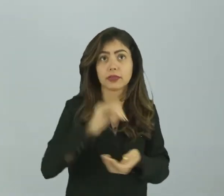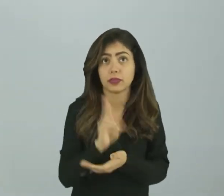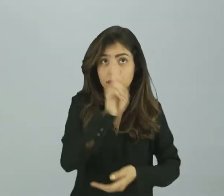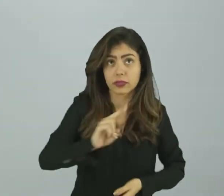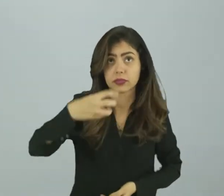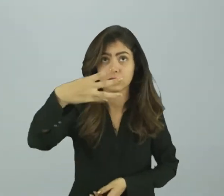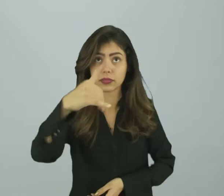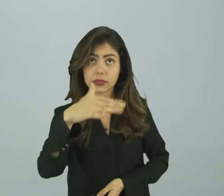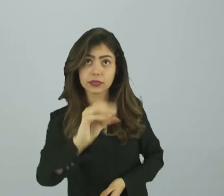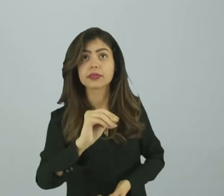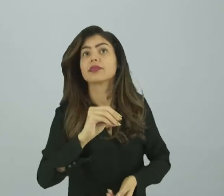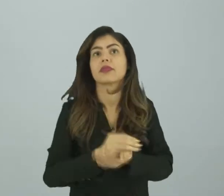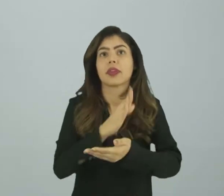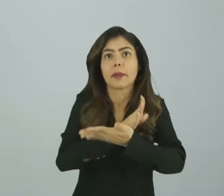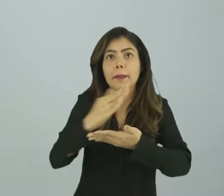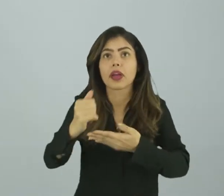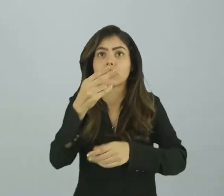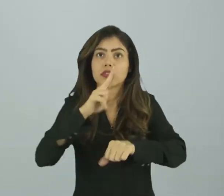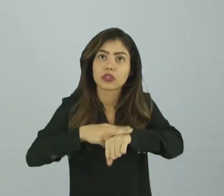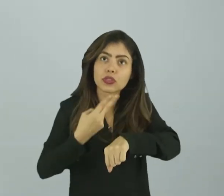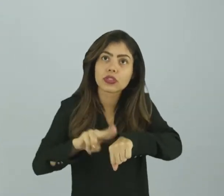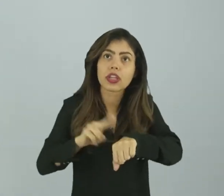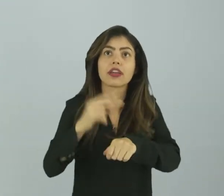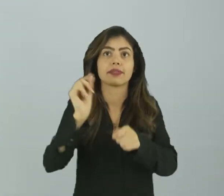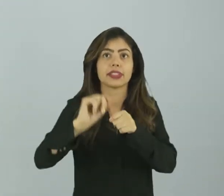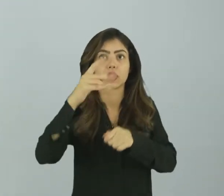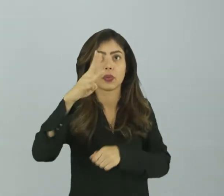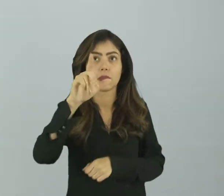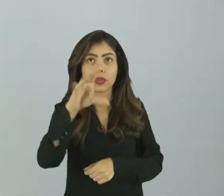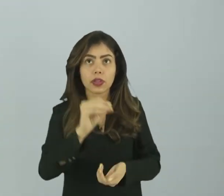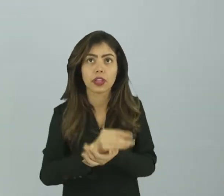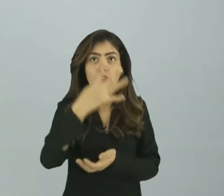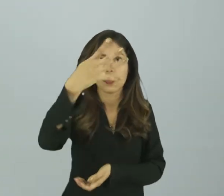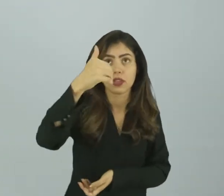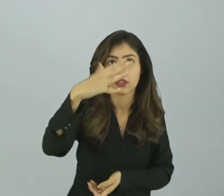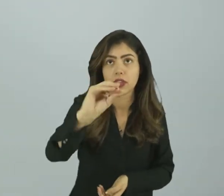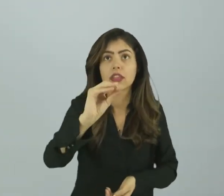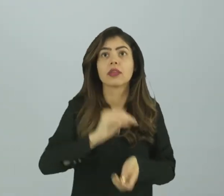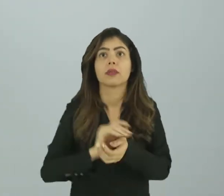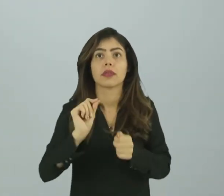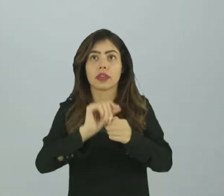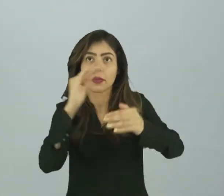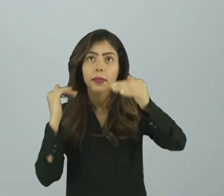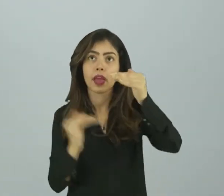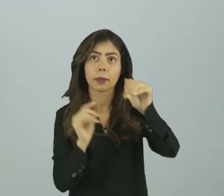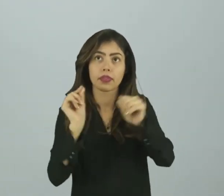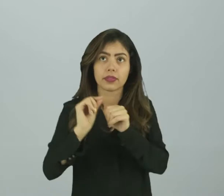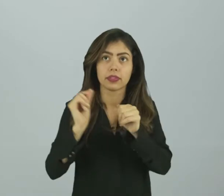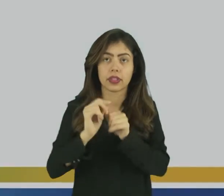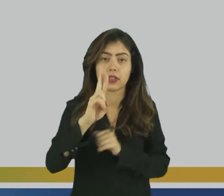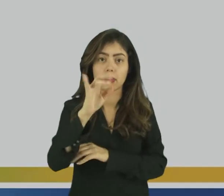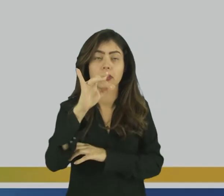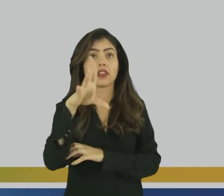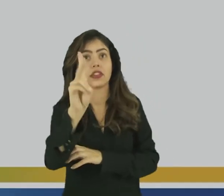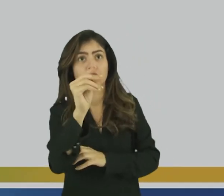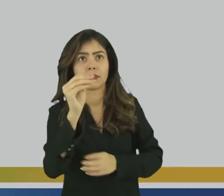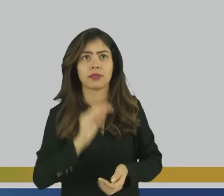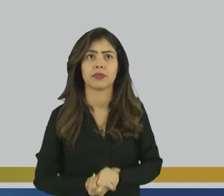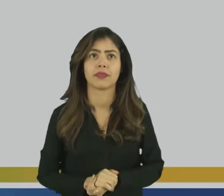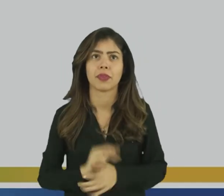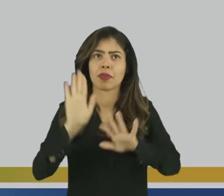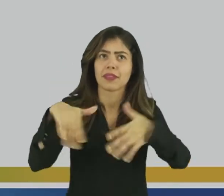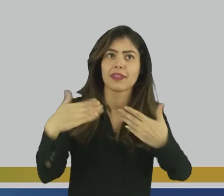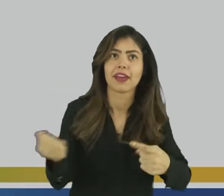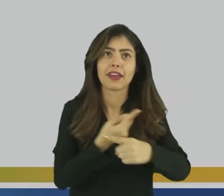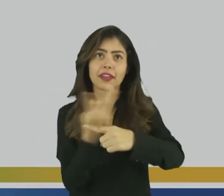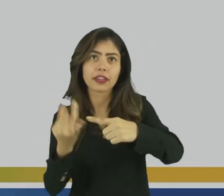Usou 3/10 da barra de chocolate para fazer o bolo e 4/10 da barra para fazer o recheio. Qual